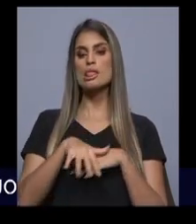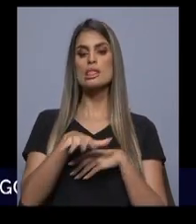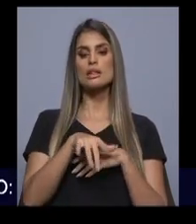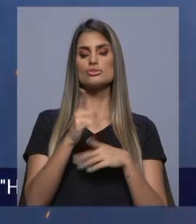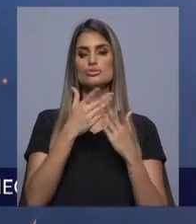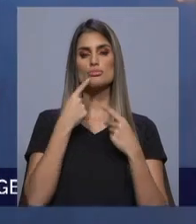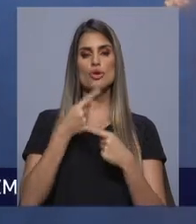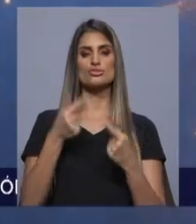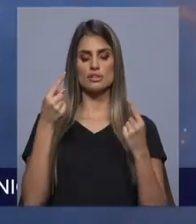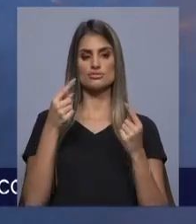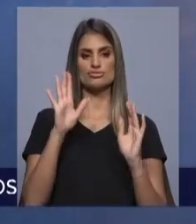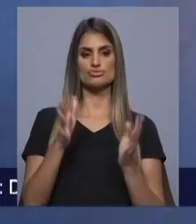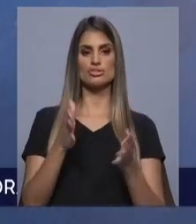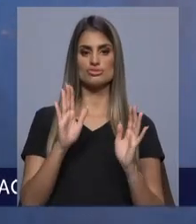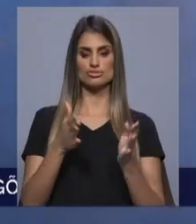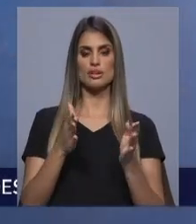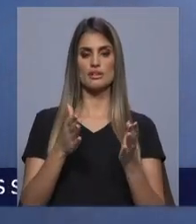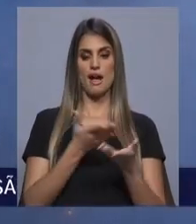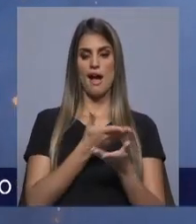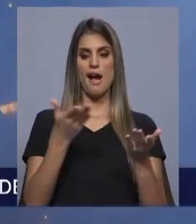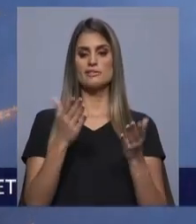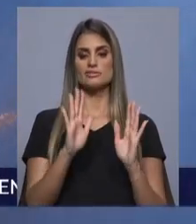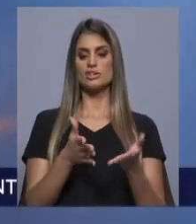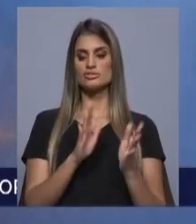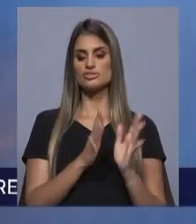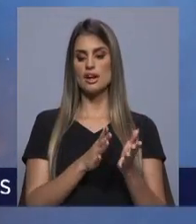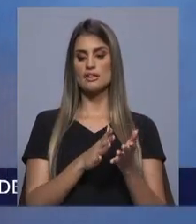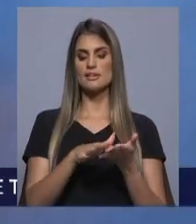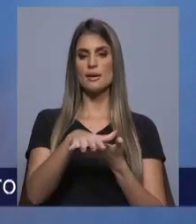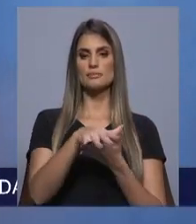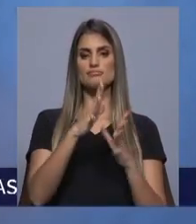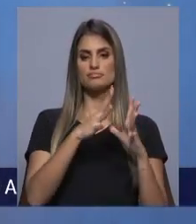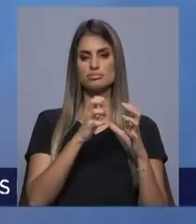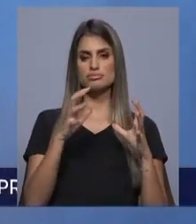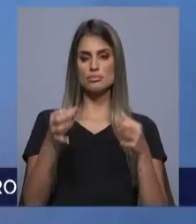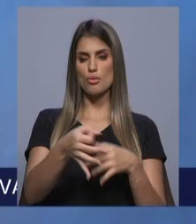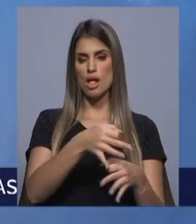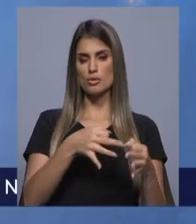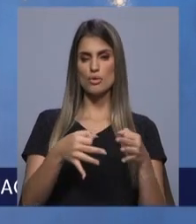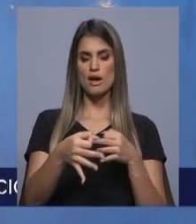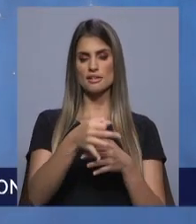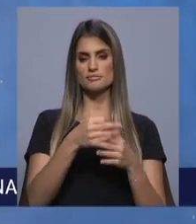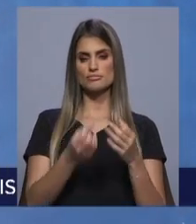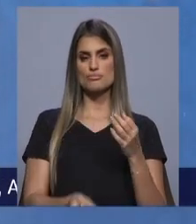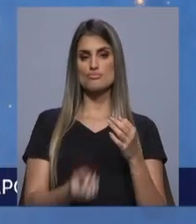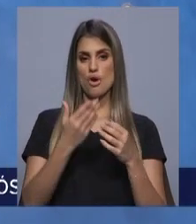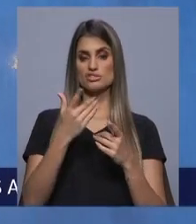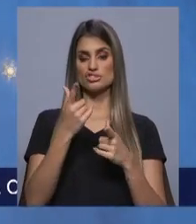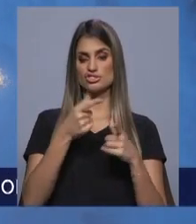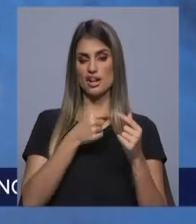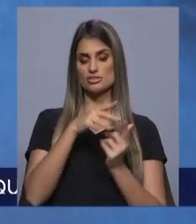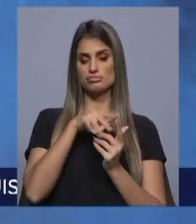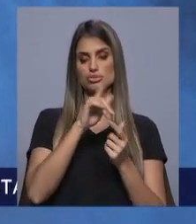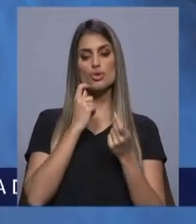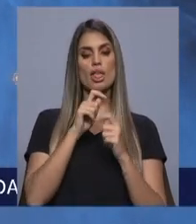estudo diz-nos que já estavam presentes na própria nuvem molecular que deu origem às estrelas e aos planetas.